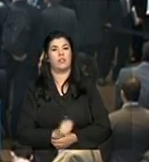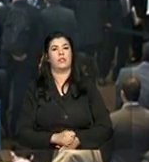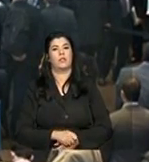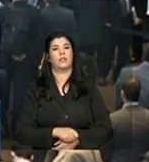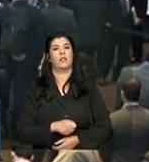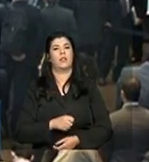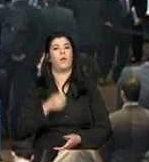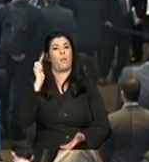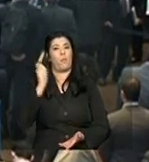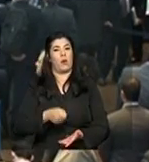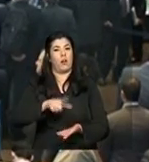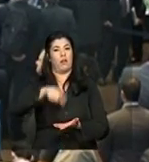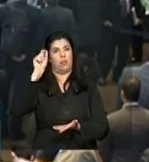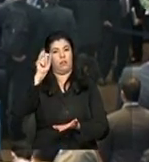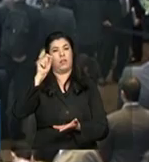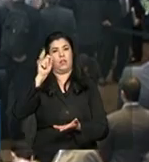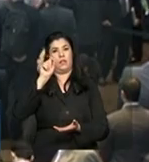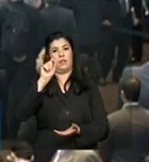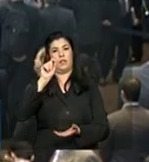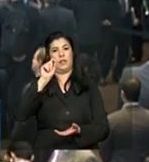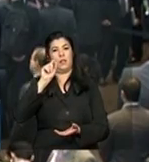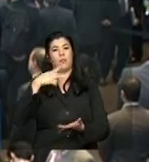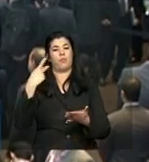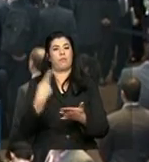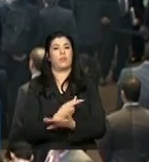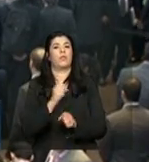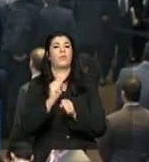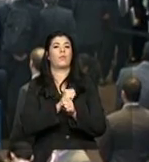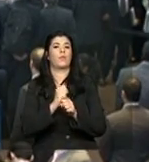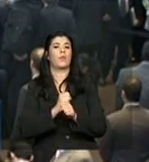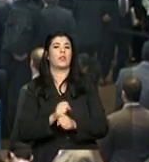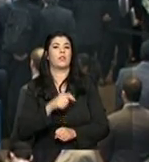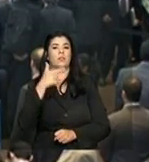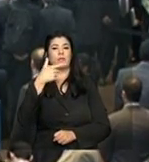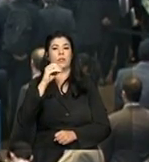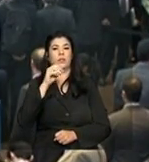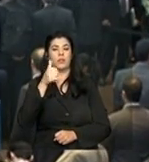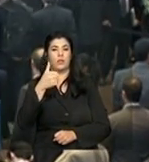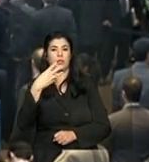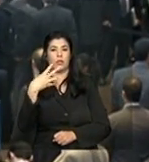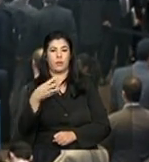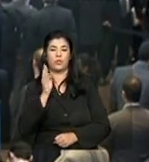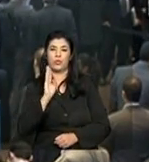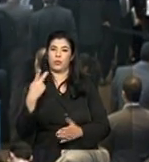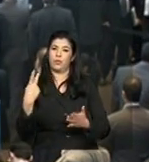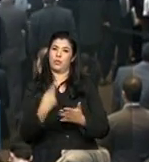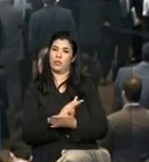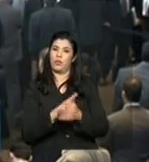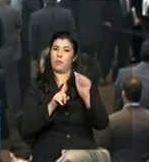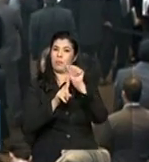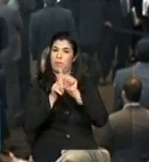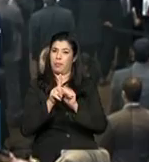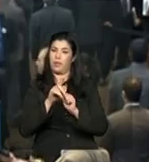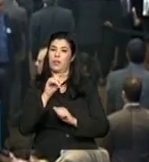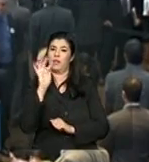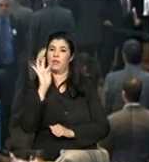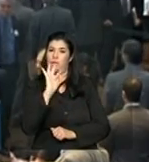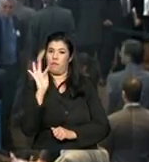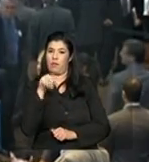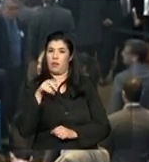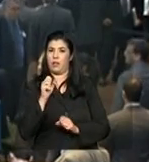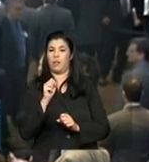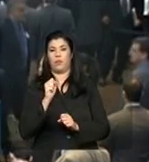ANEEL realiza somente em 2014. Ocorreu um leilão em fevereiro deste ano, quando